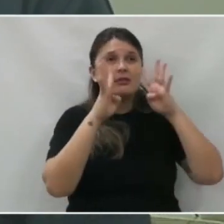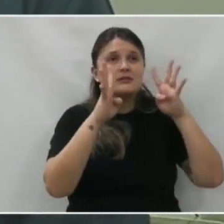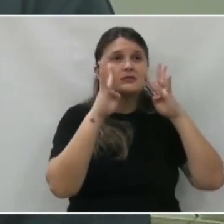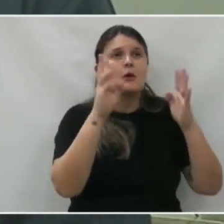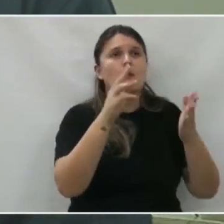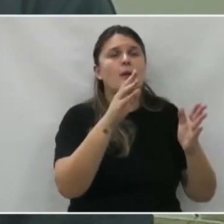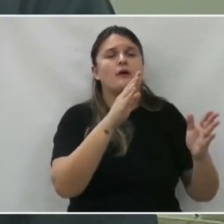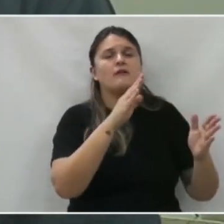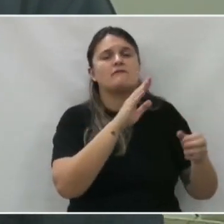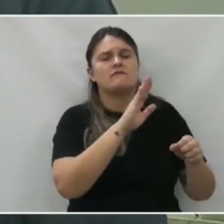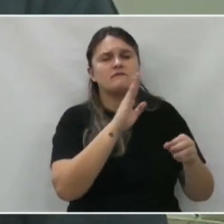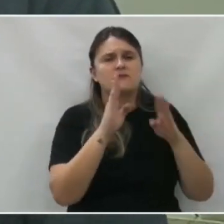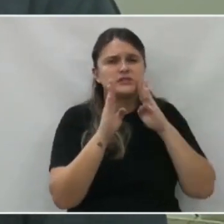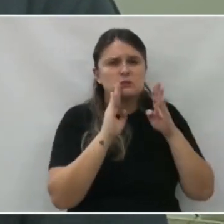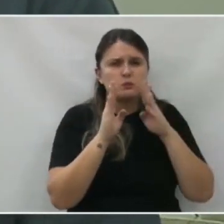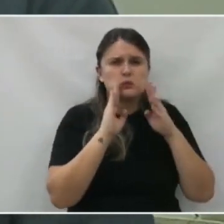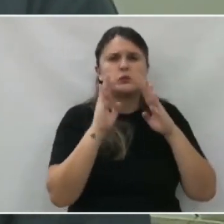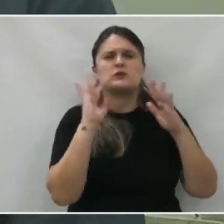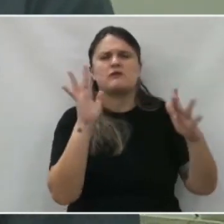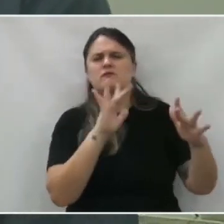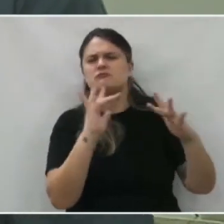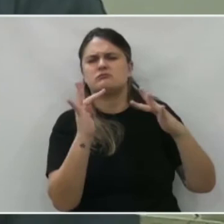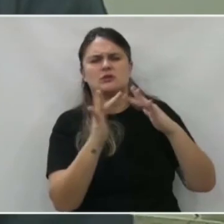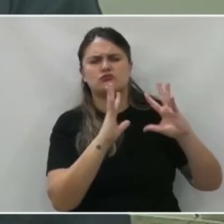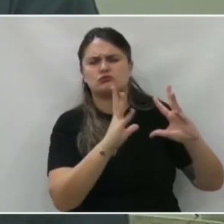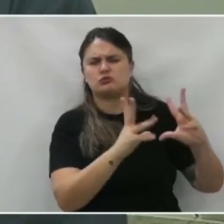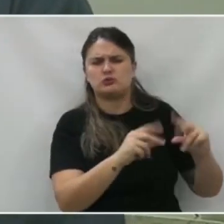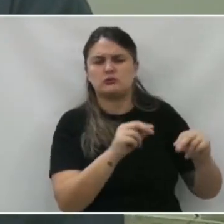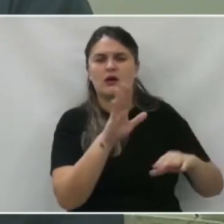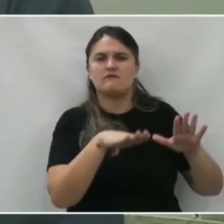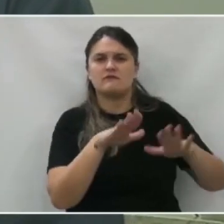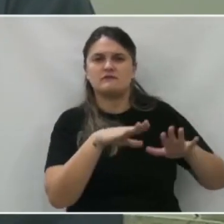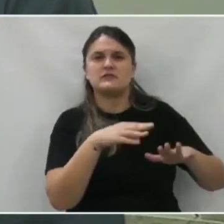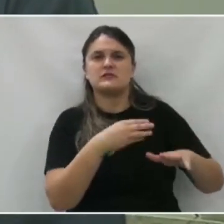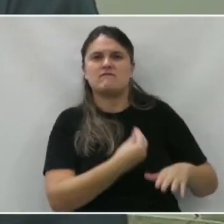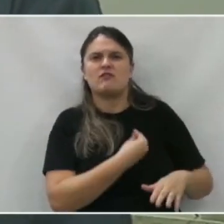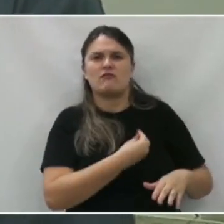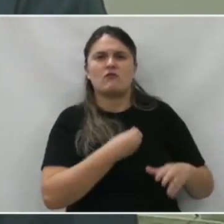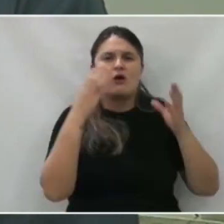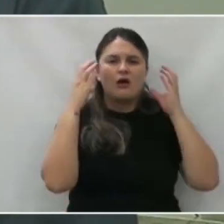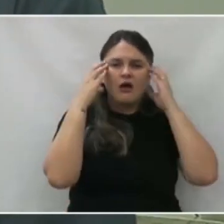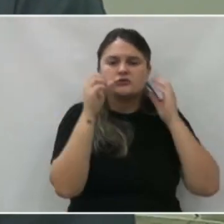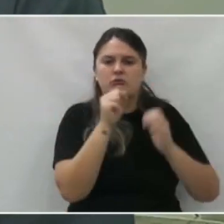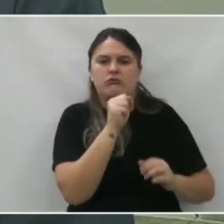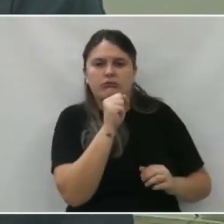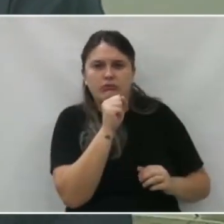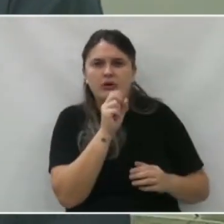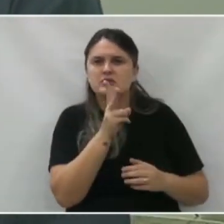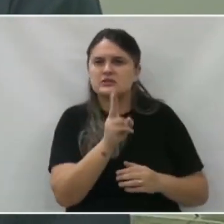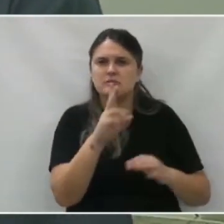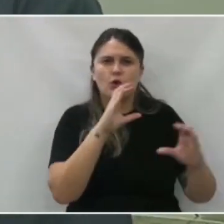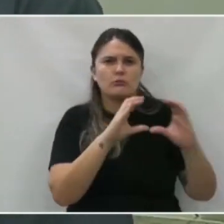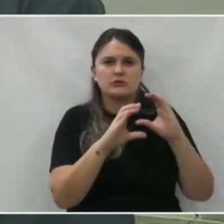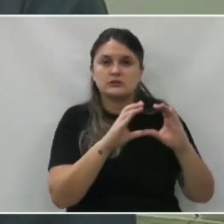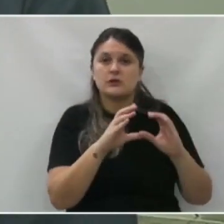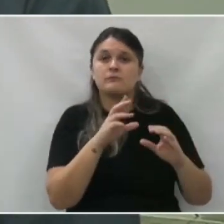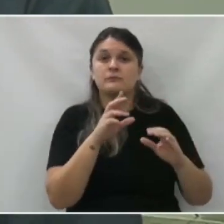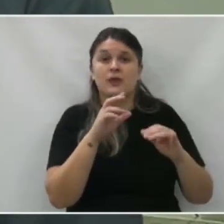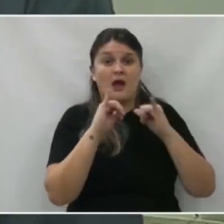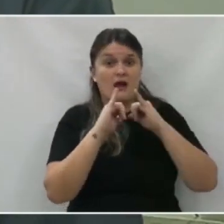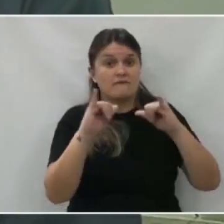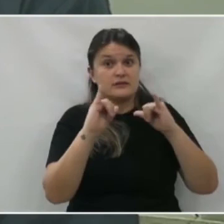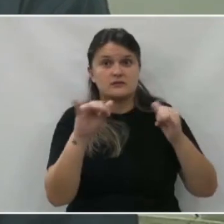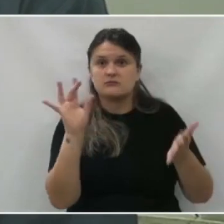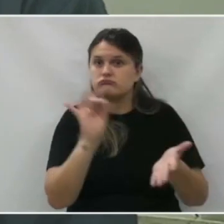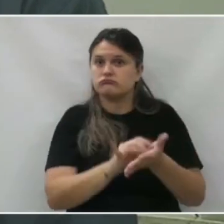Facebooks, a imprensa que fala ao vivo aí nas nossas rádios e todos os canais de comunicação, estão trazendo as